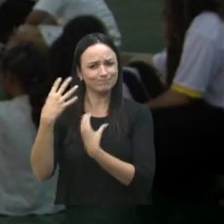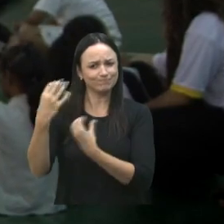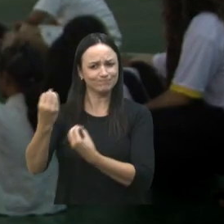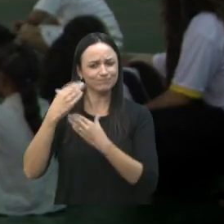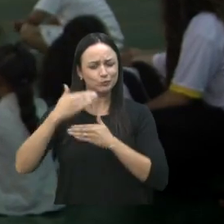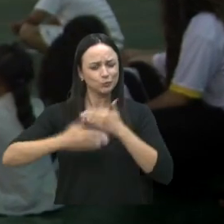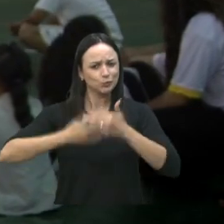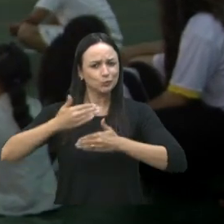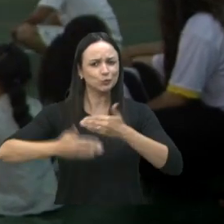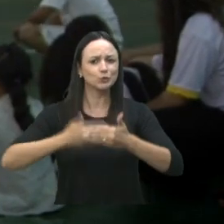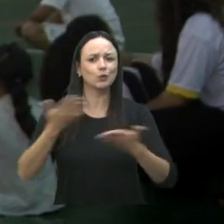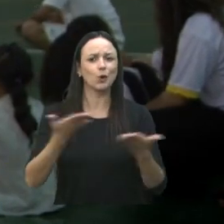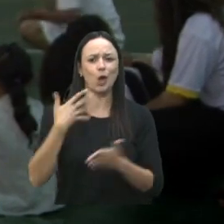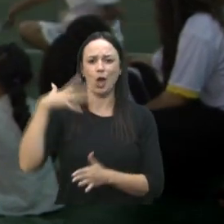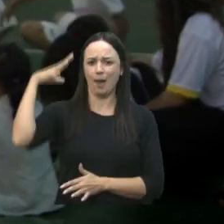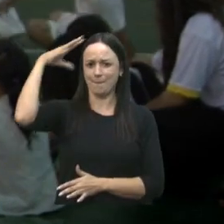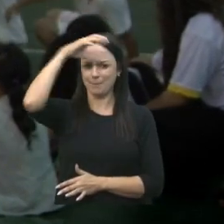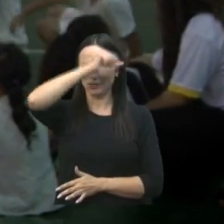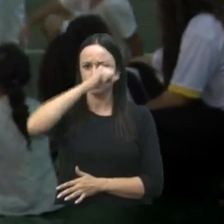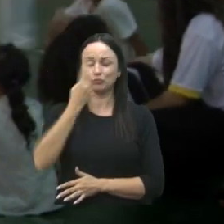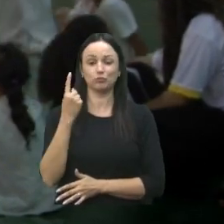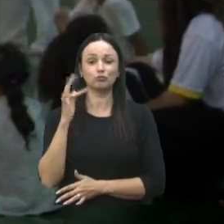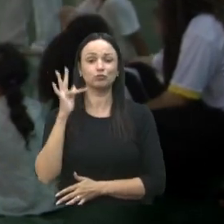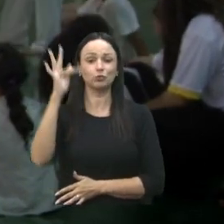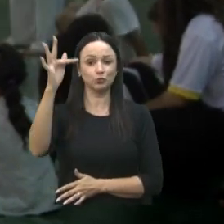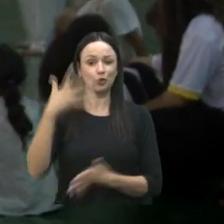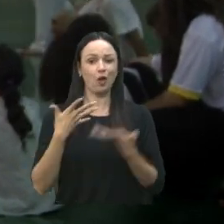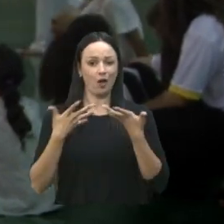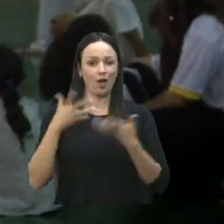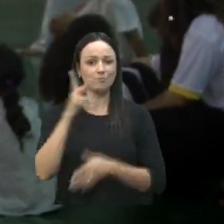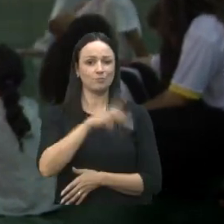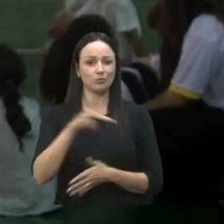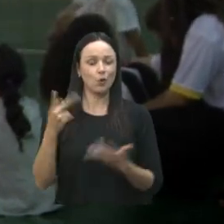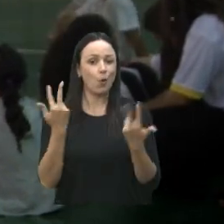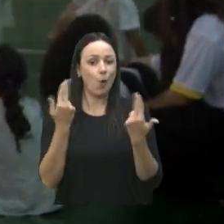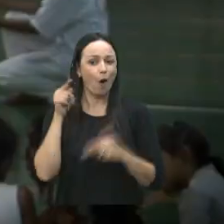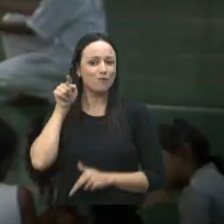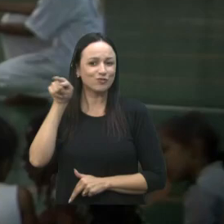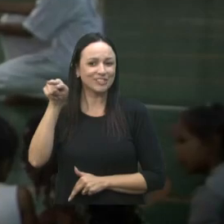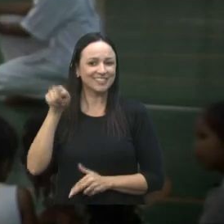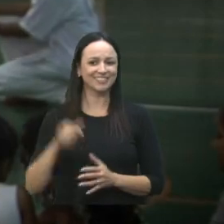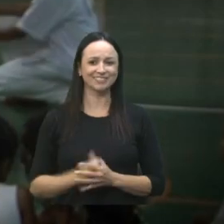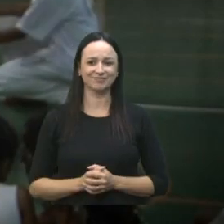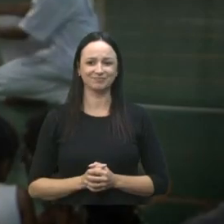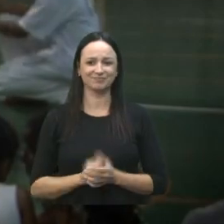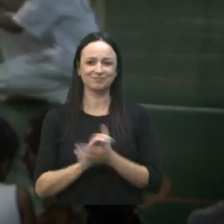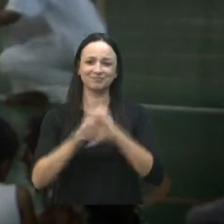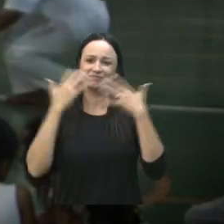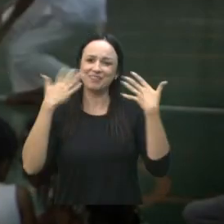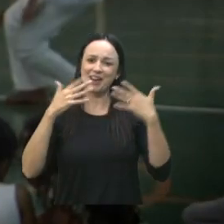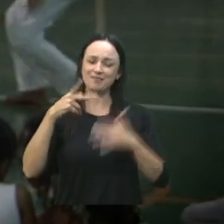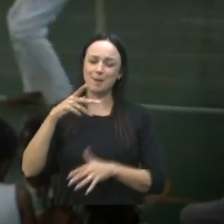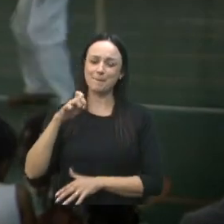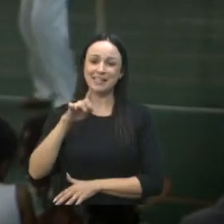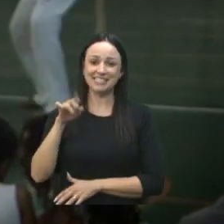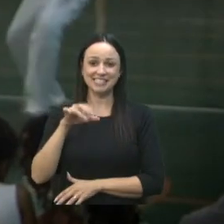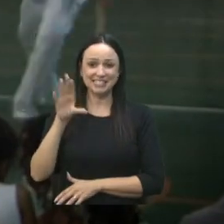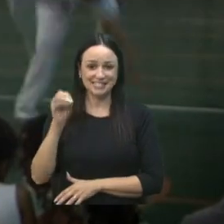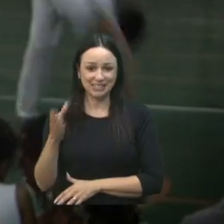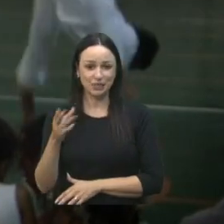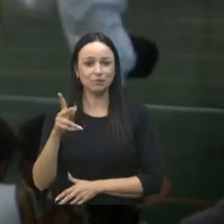passos que hoje eu aprendi e um dia eu quero ser uma grande mestra igual você. Parabéns, mestre Pezinho, pelo